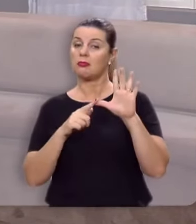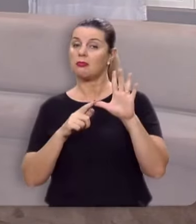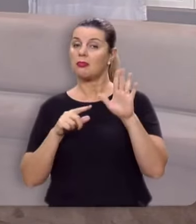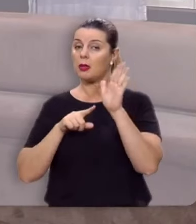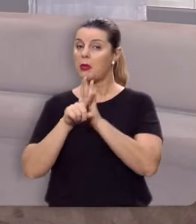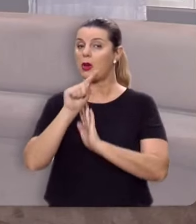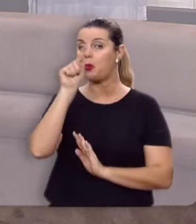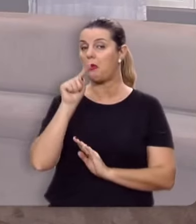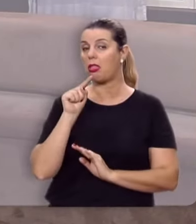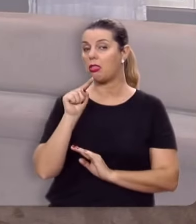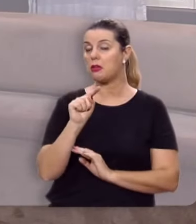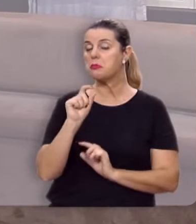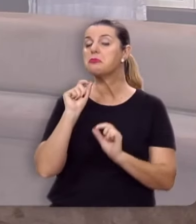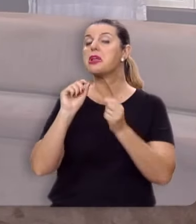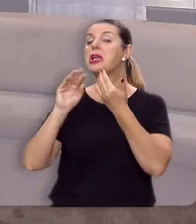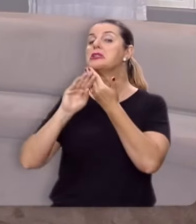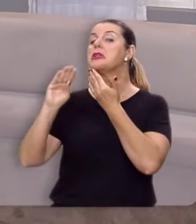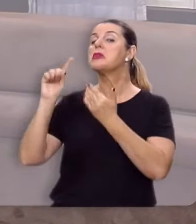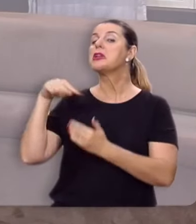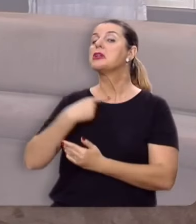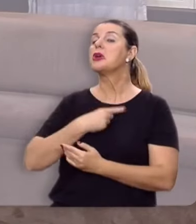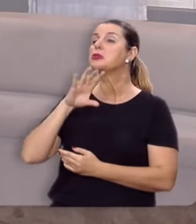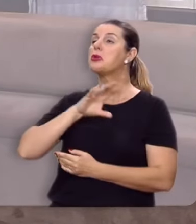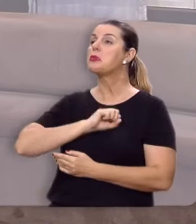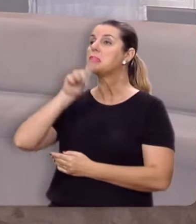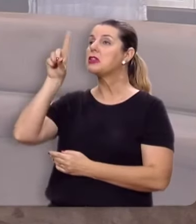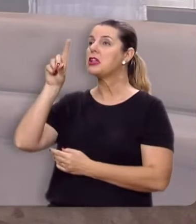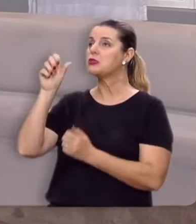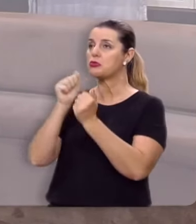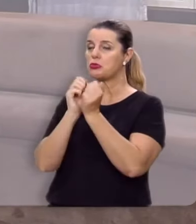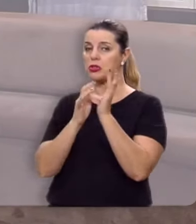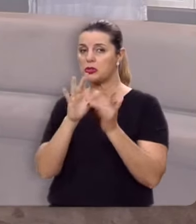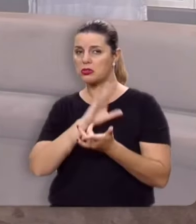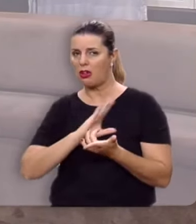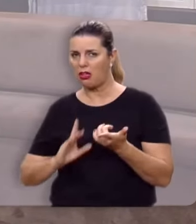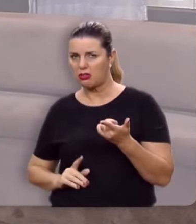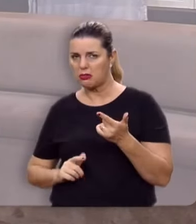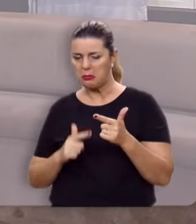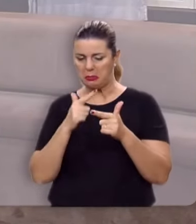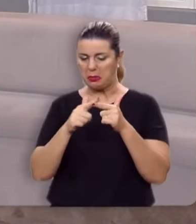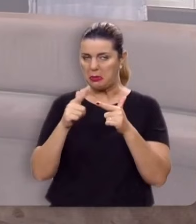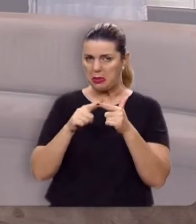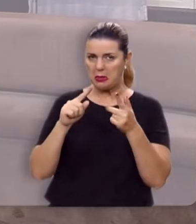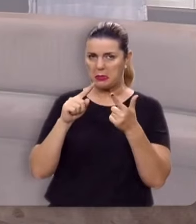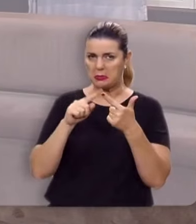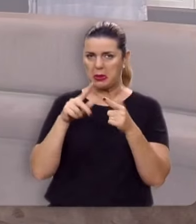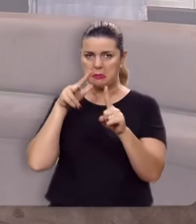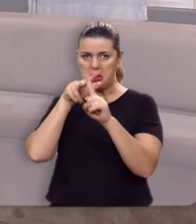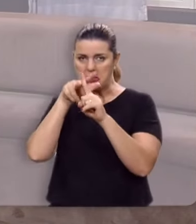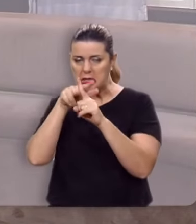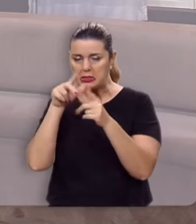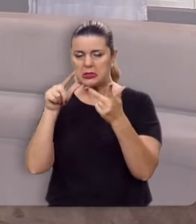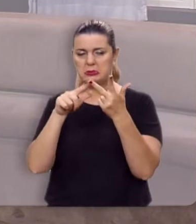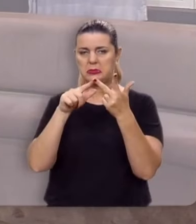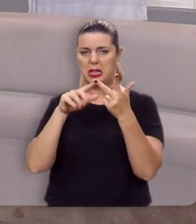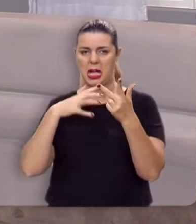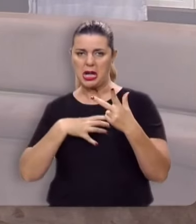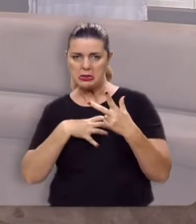Quinta e última pergunta: quem nos separará do amor de Deus que está em Cristo Jesus? Será tribulação,